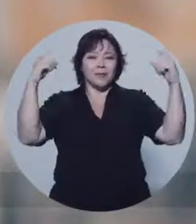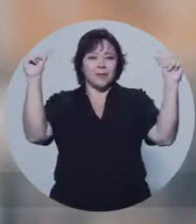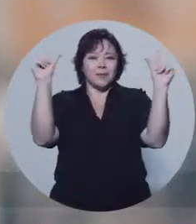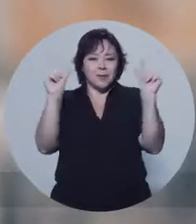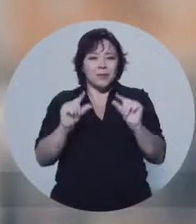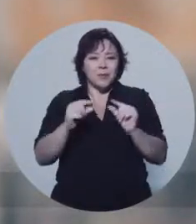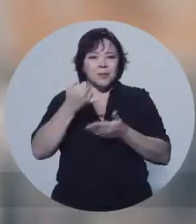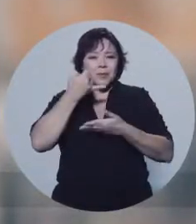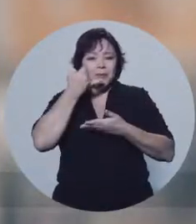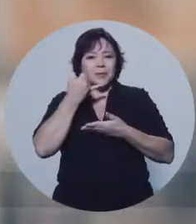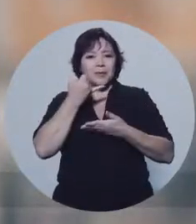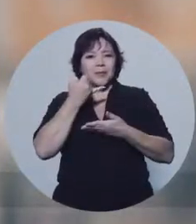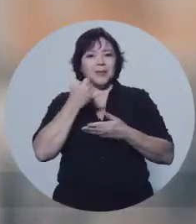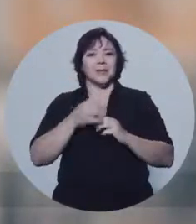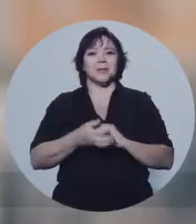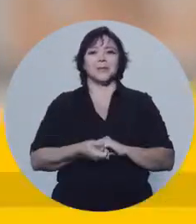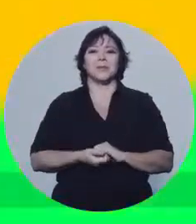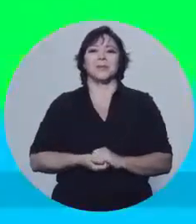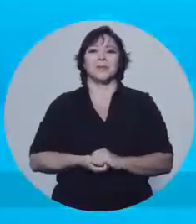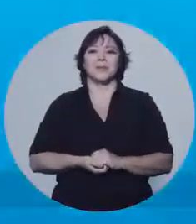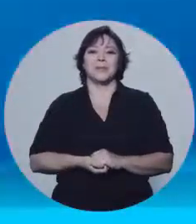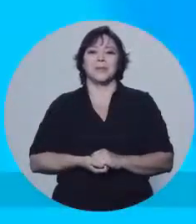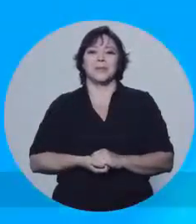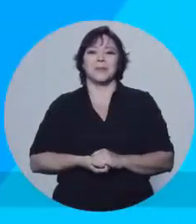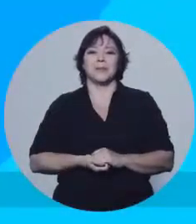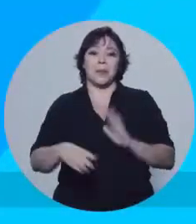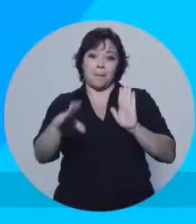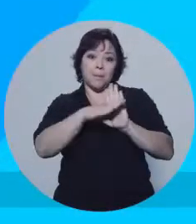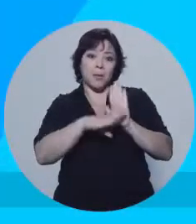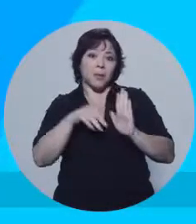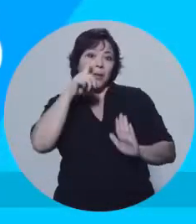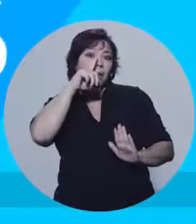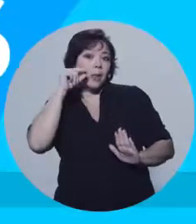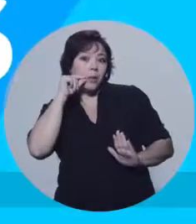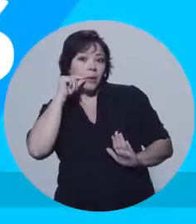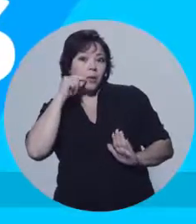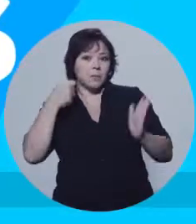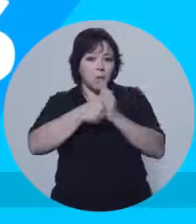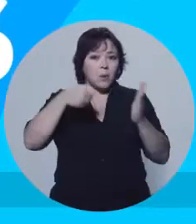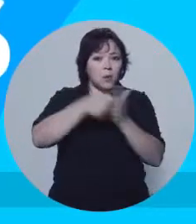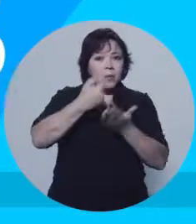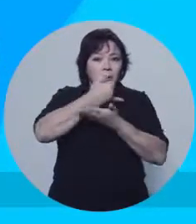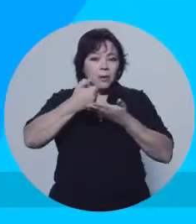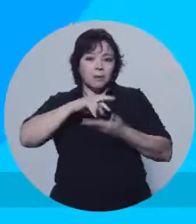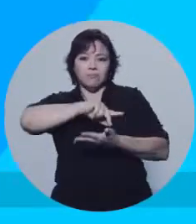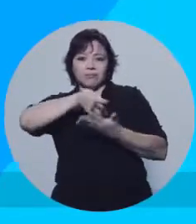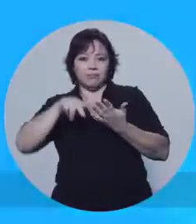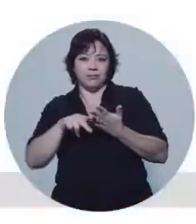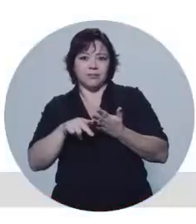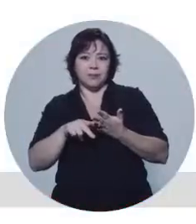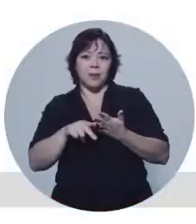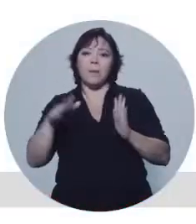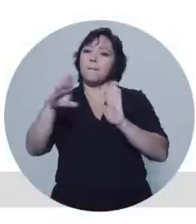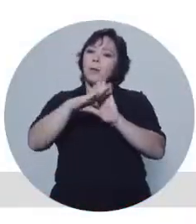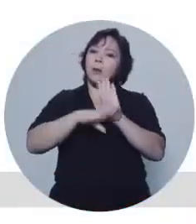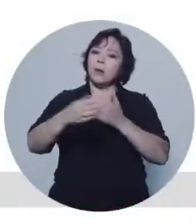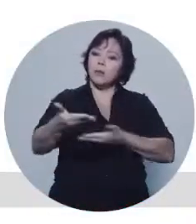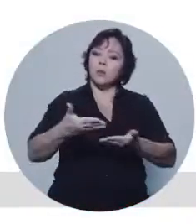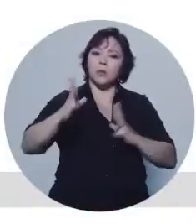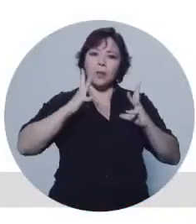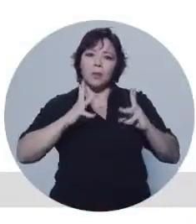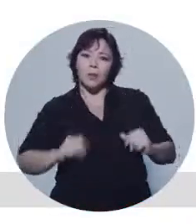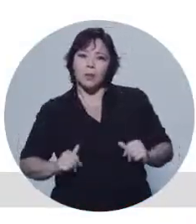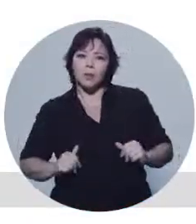a violência causada pelo crack. Propostas de Eduardo de combate ao crack e outras drogas. Programa Jogo